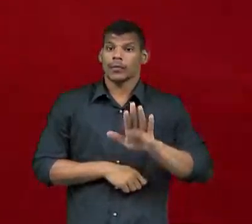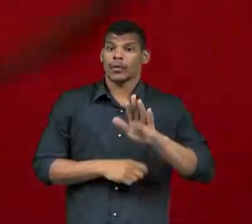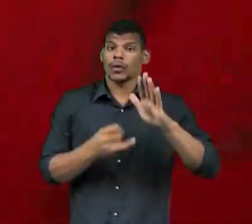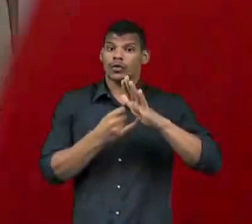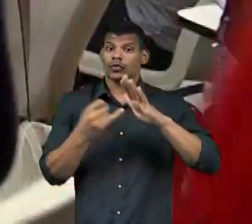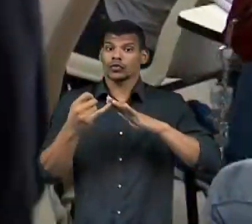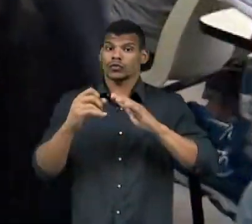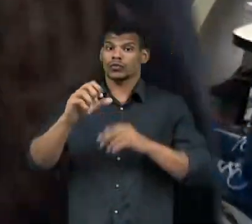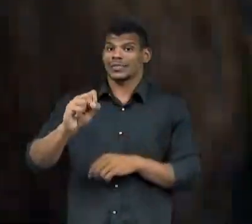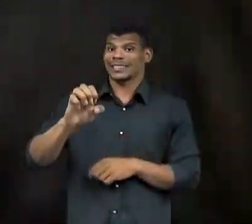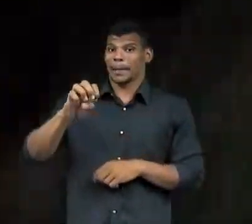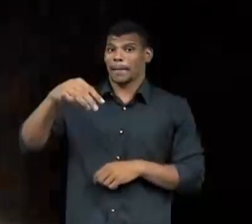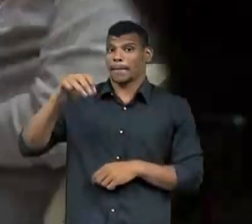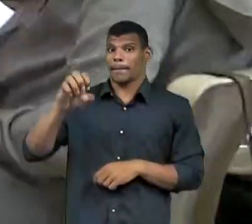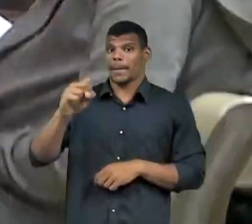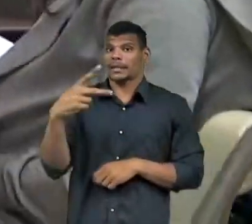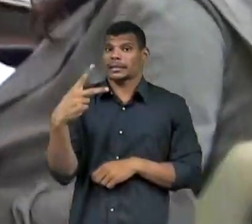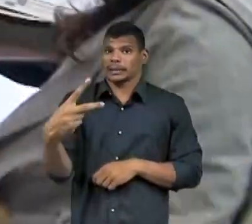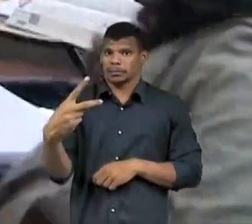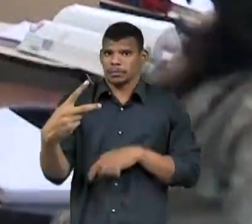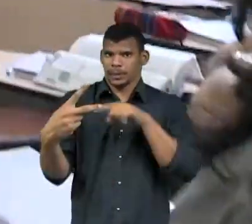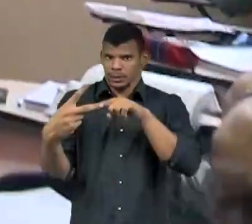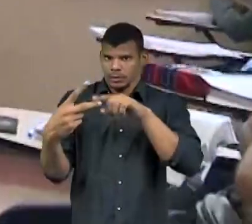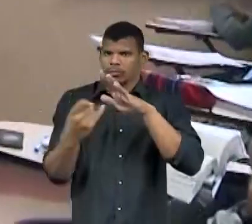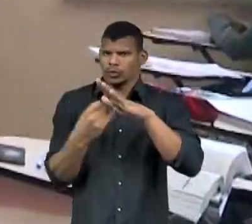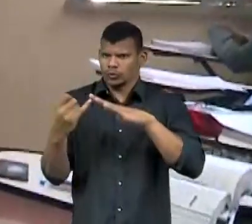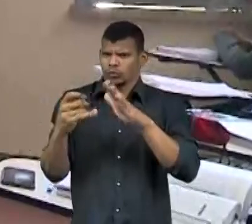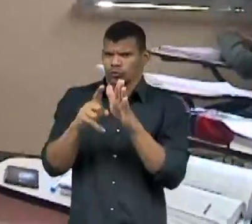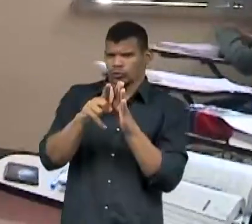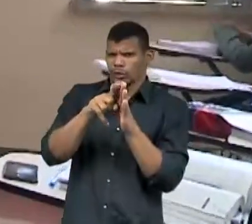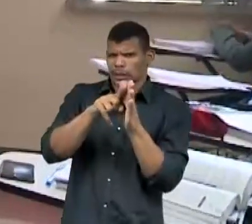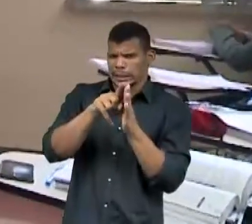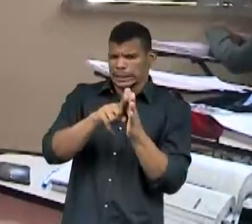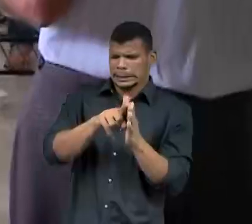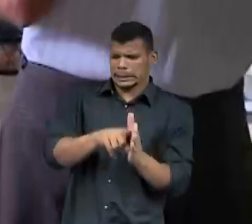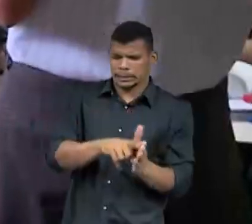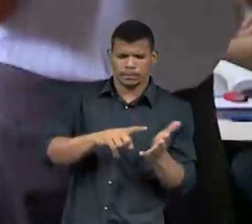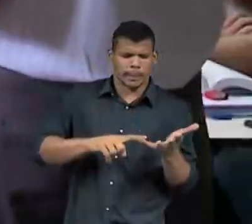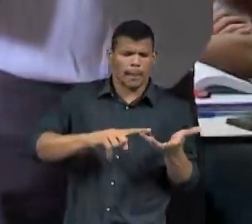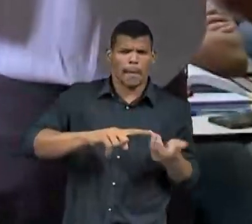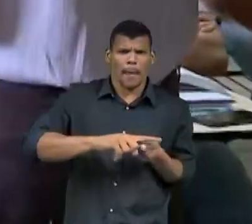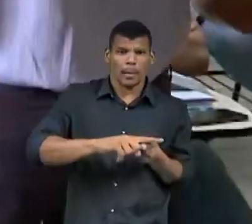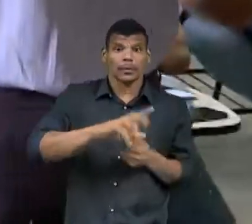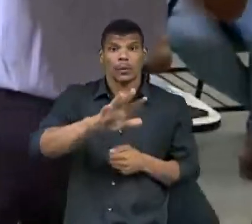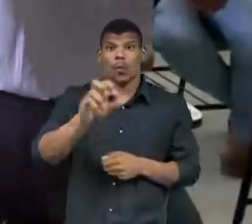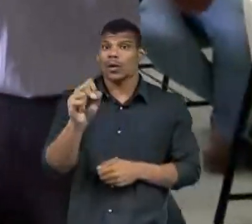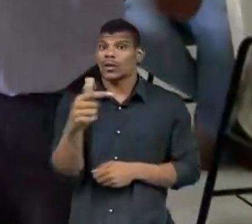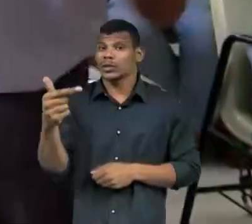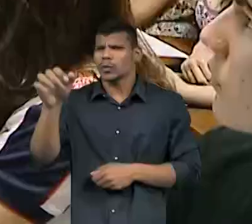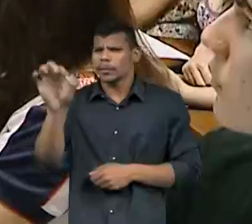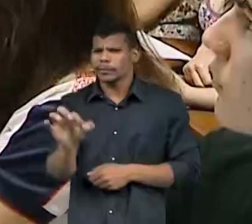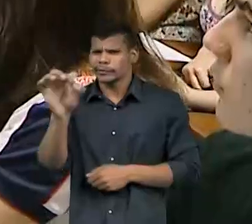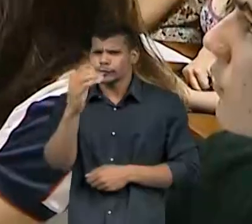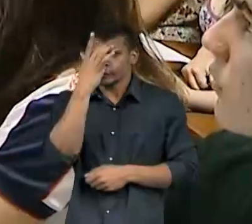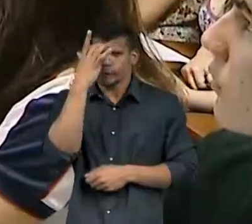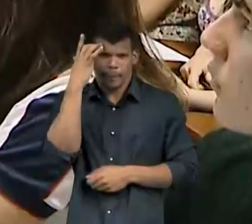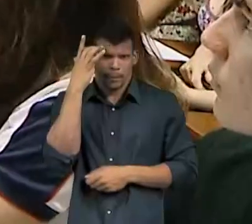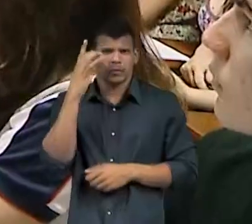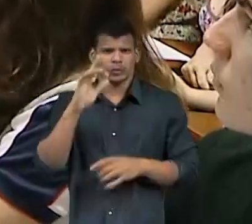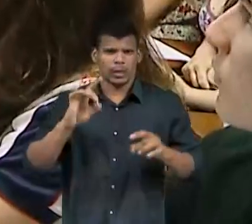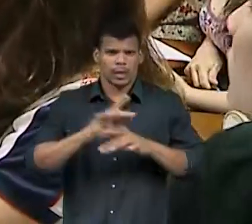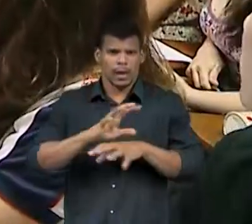Semesp revela que para 82,2% dos egressos das universidades, houve melhora para encontrar